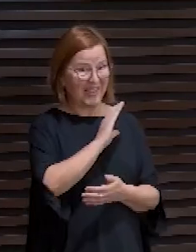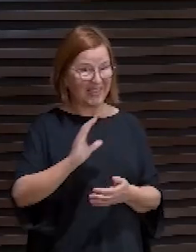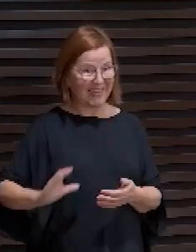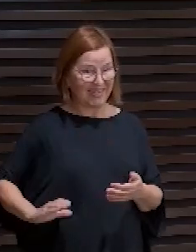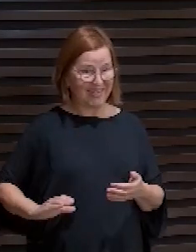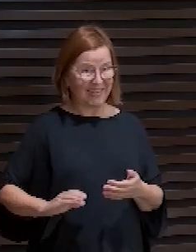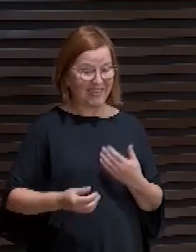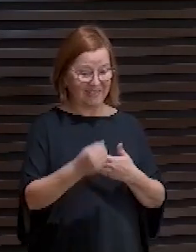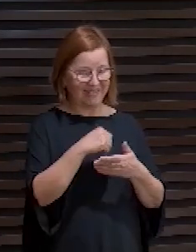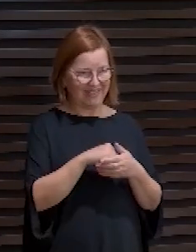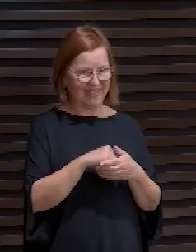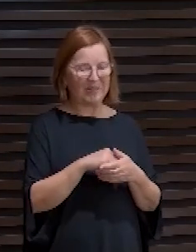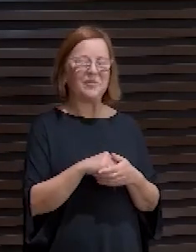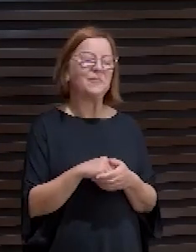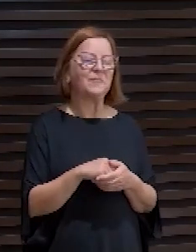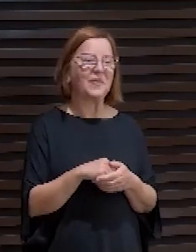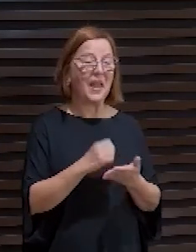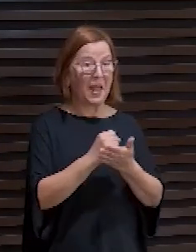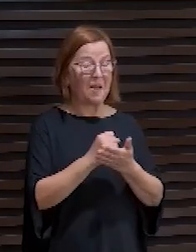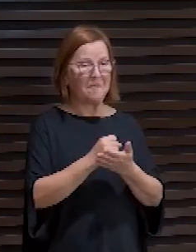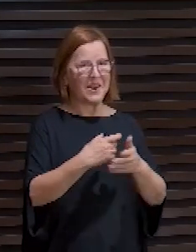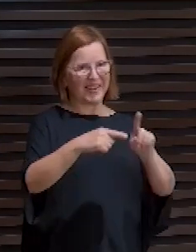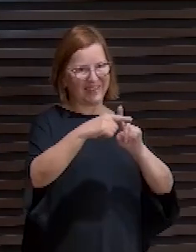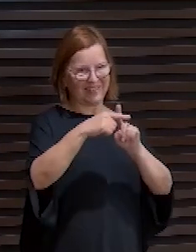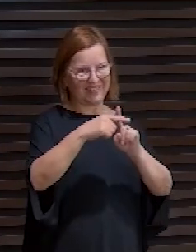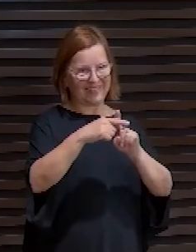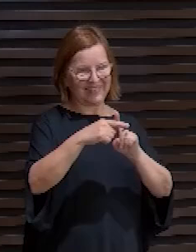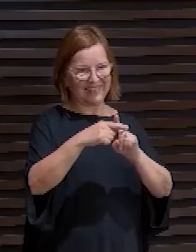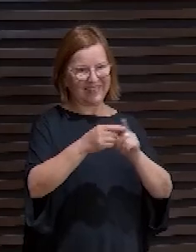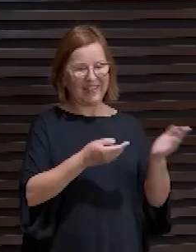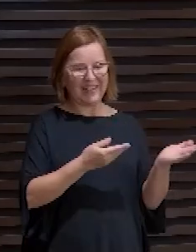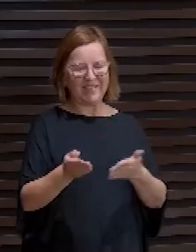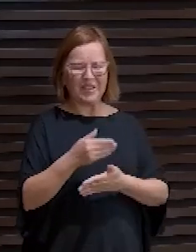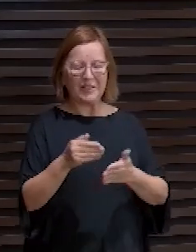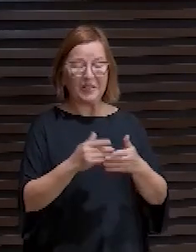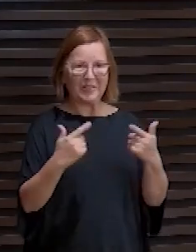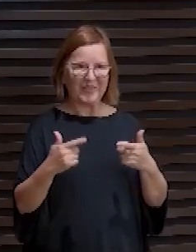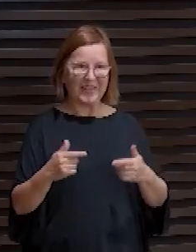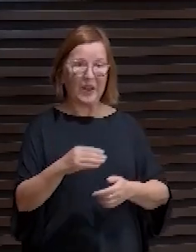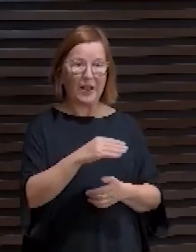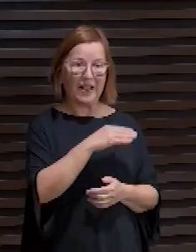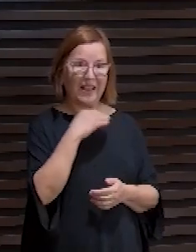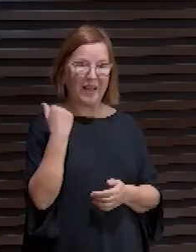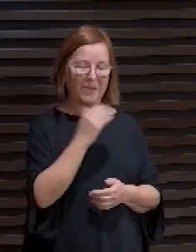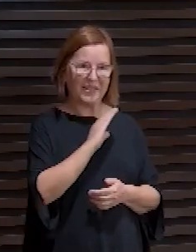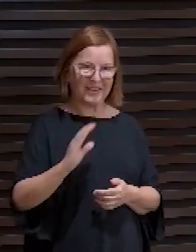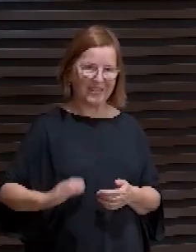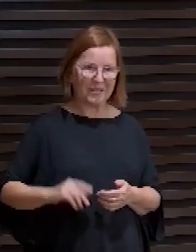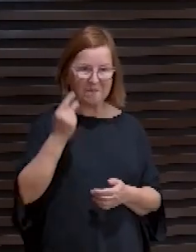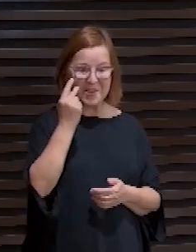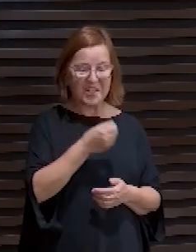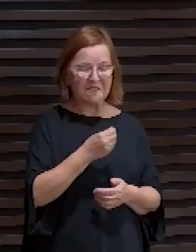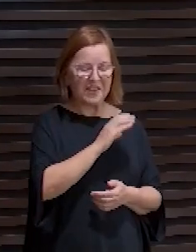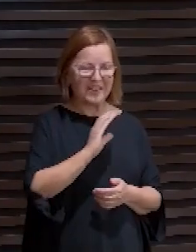parte o morrer, para que a vida de Cristo se manifeste em nós. Nós precisamos admitir, nós